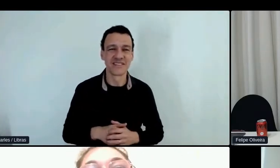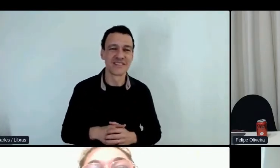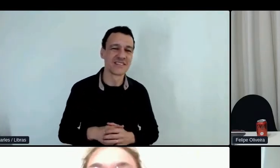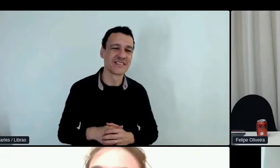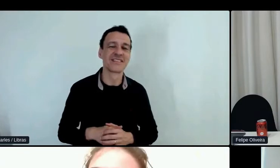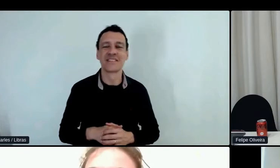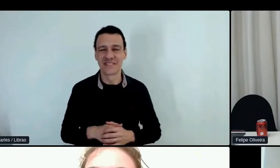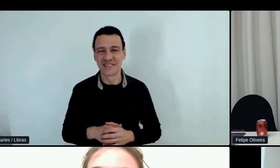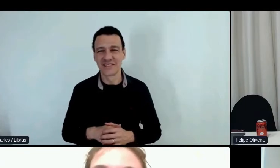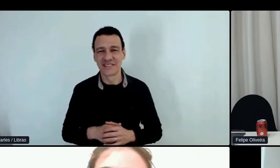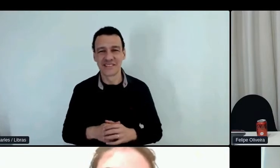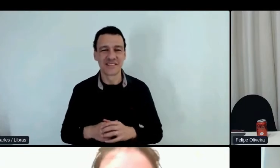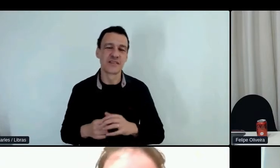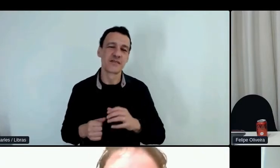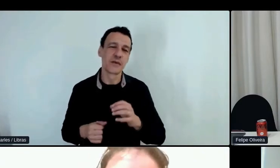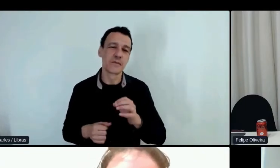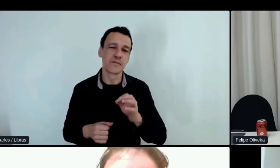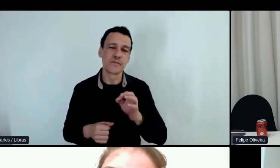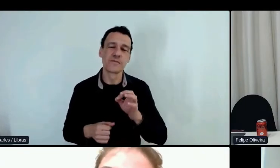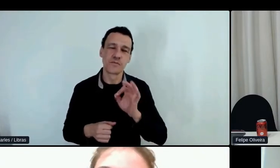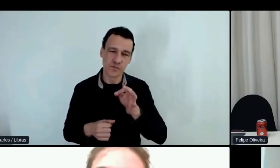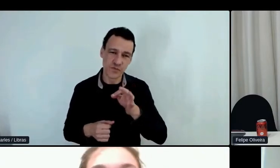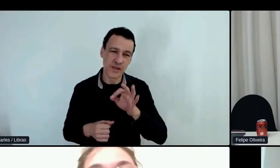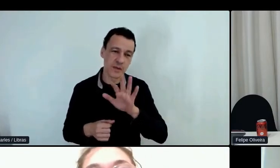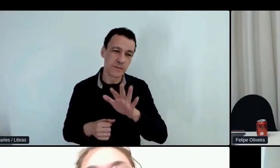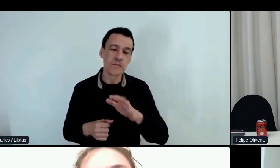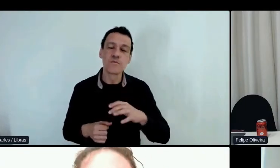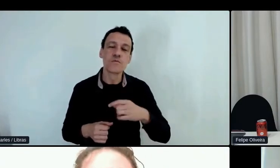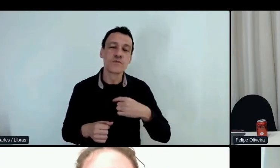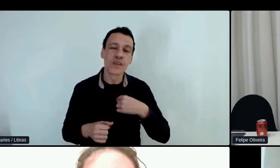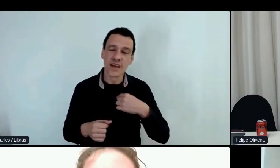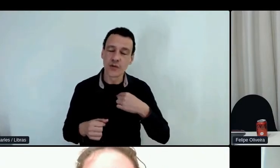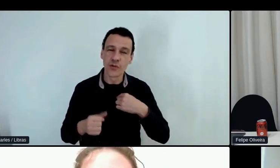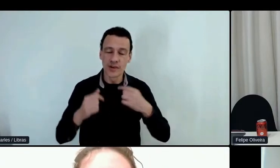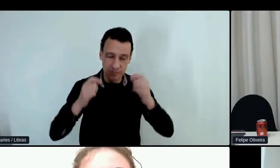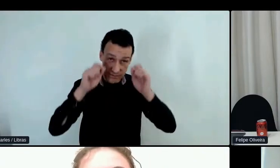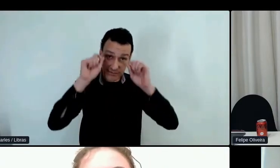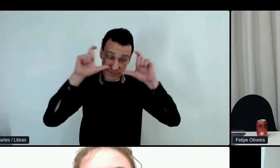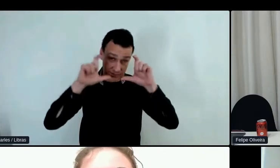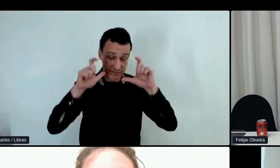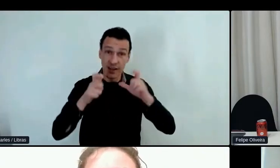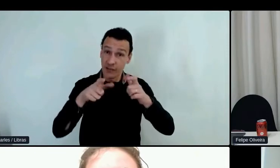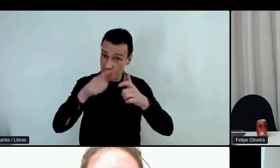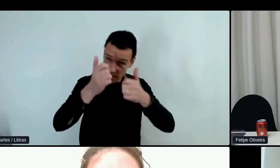vai para alguns lugares... Eu não estou rindo, tá, gente? Assim, só para deixar claro.